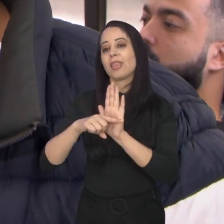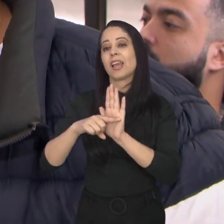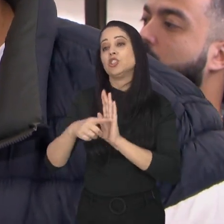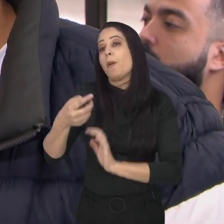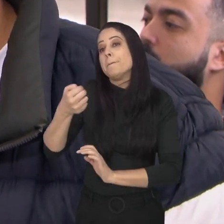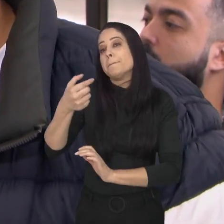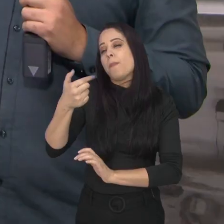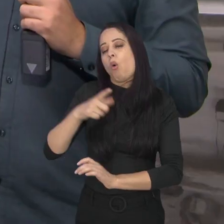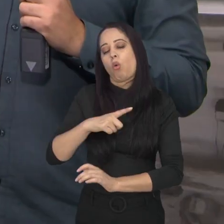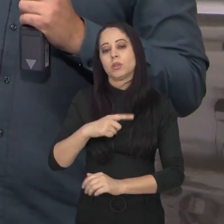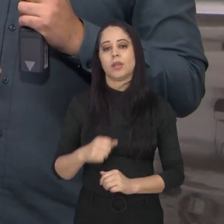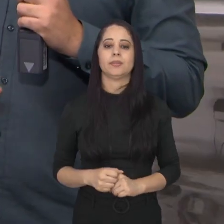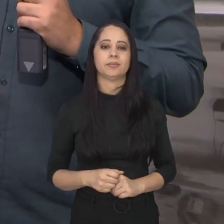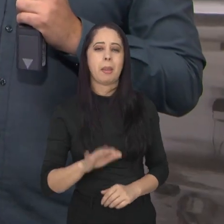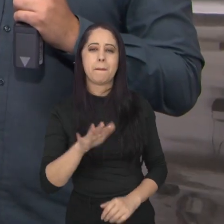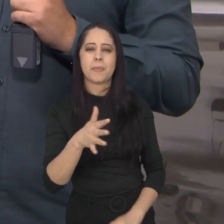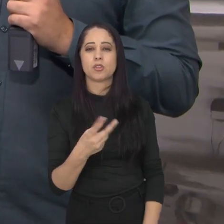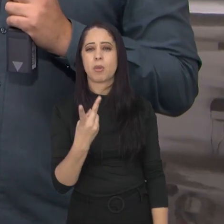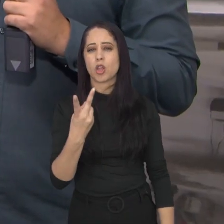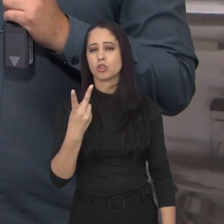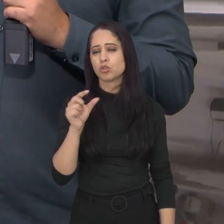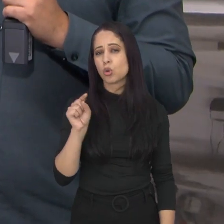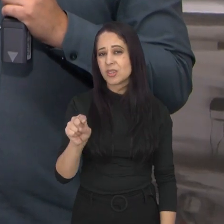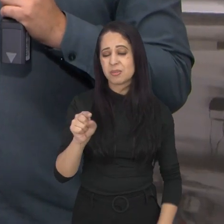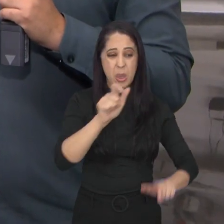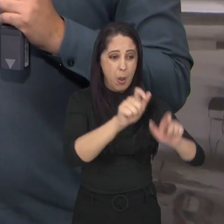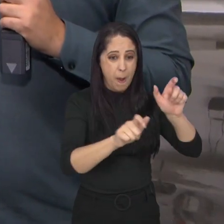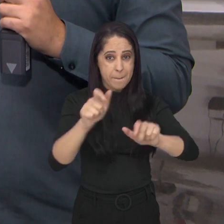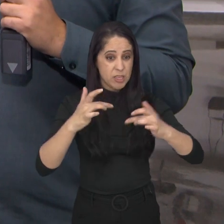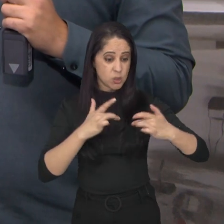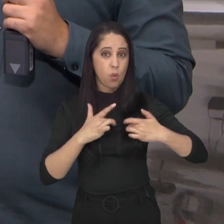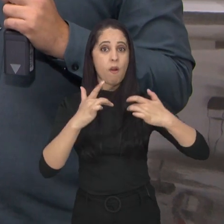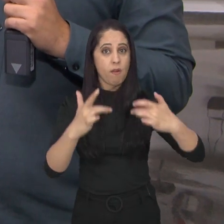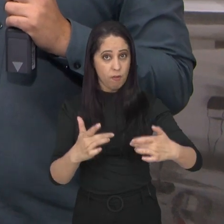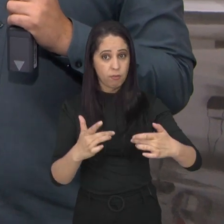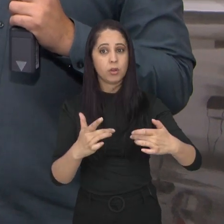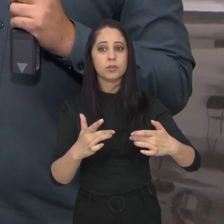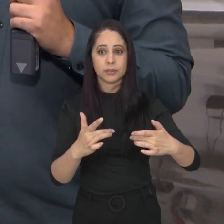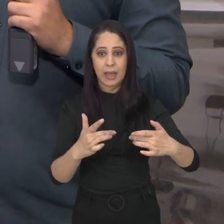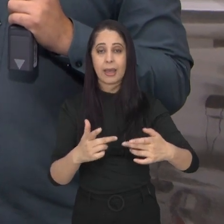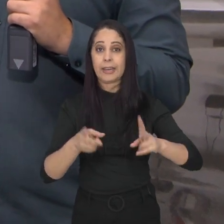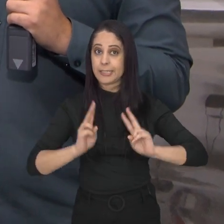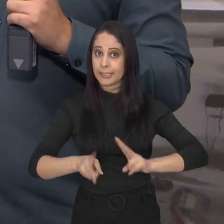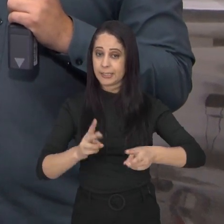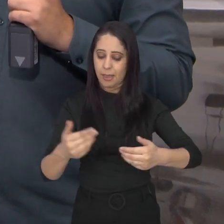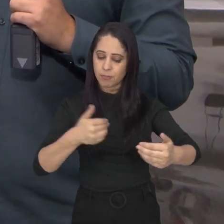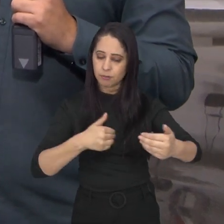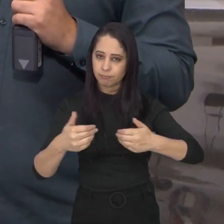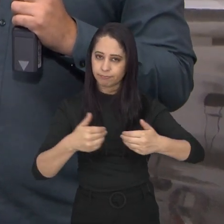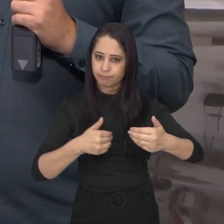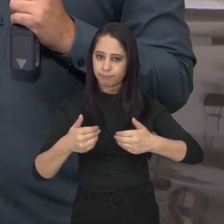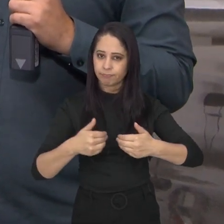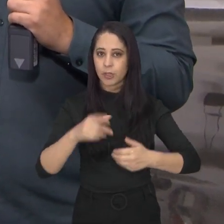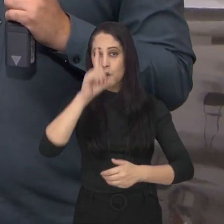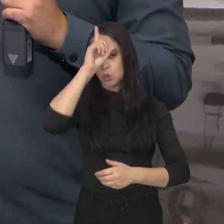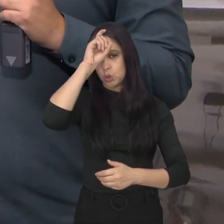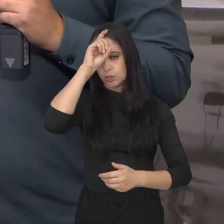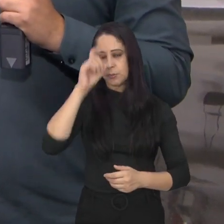é o doador universal. Então, uma bolsa de O negativo serve para qualquer paciente de qualquer outro tipo sanguíneo. Então, nos